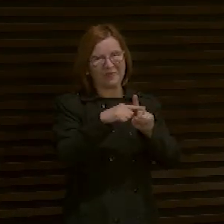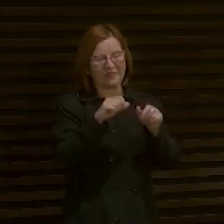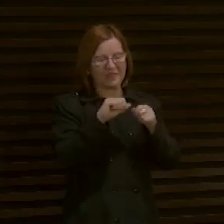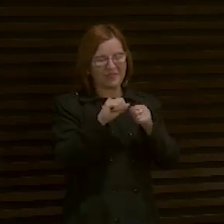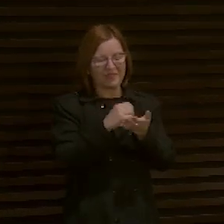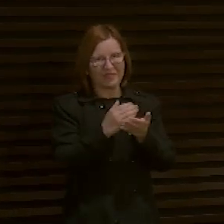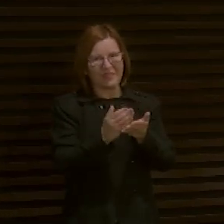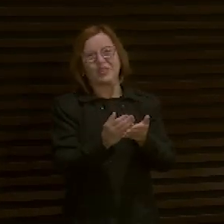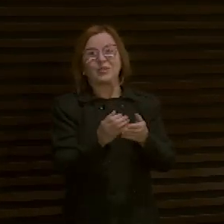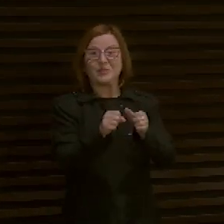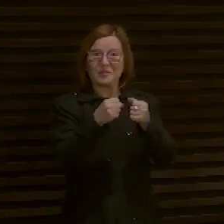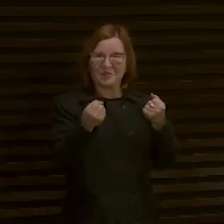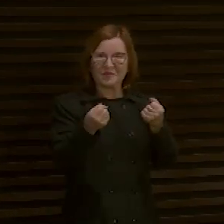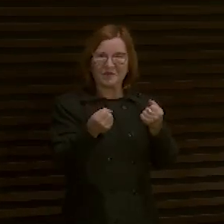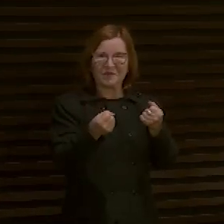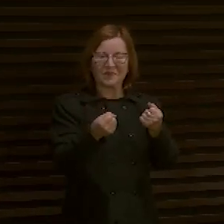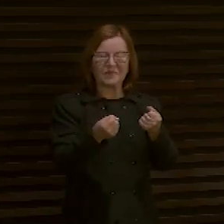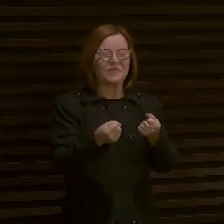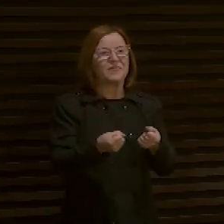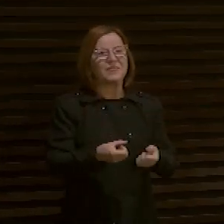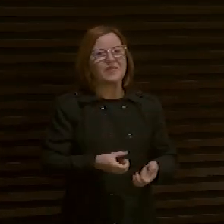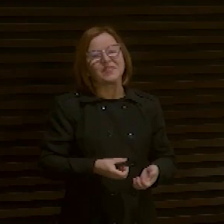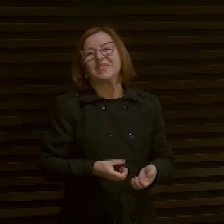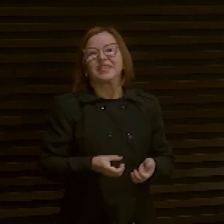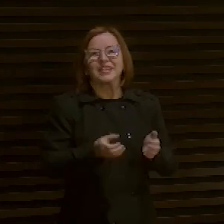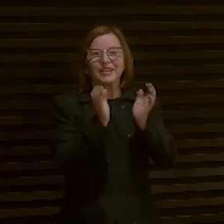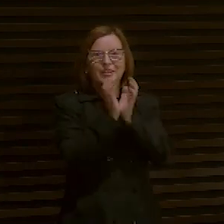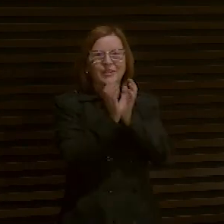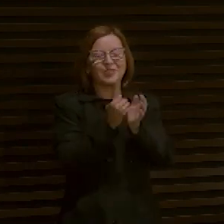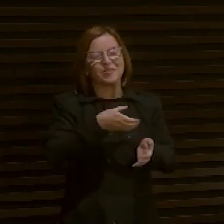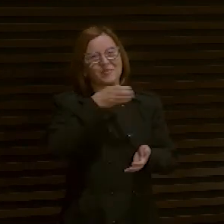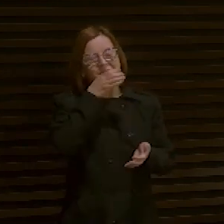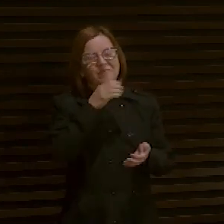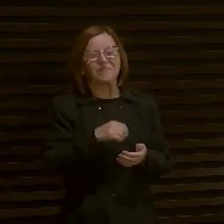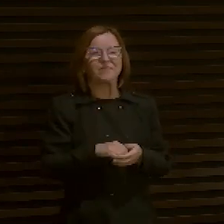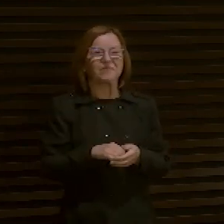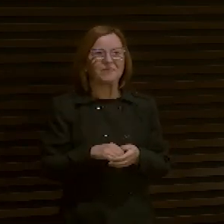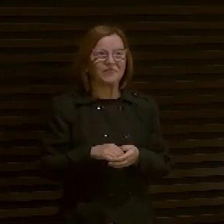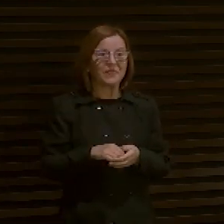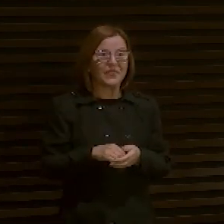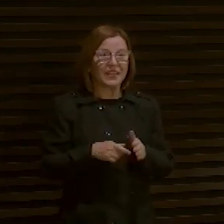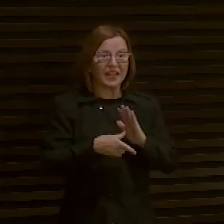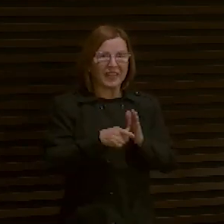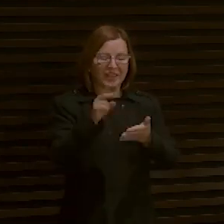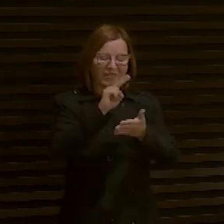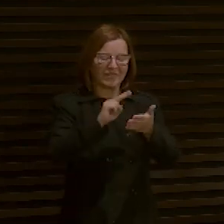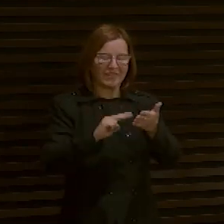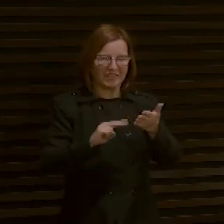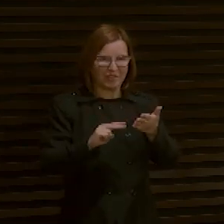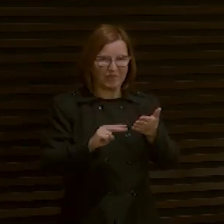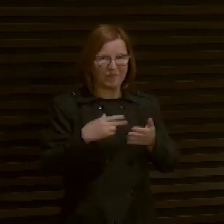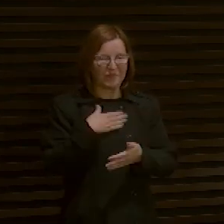cálice. É um privilégio maravilhoso, amados. Antes da gente entrar no texto, eu gostaria de fazer uma consideração para os